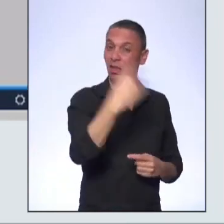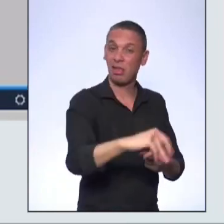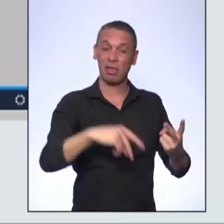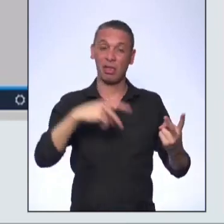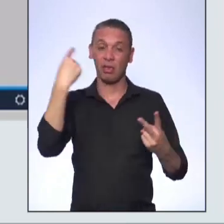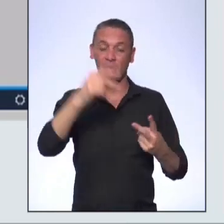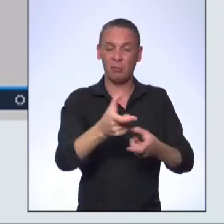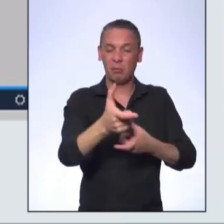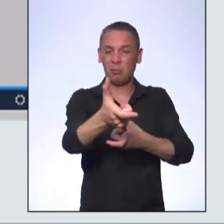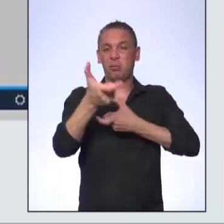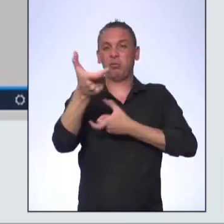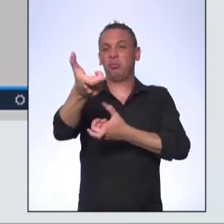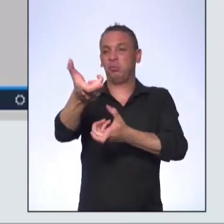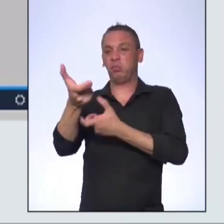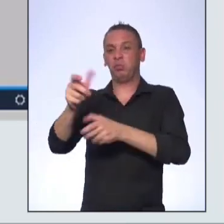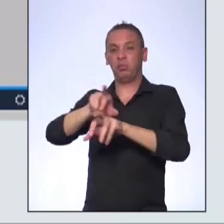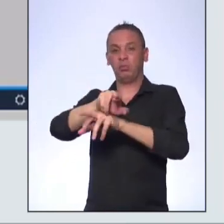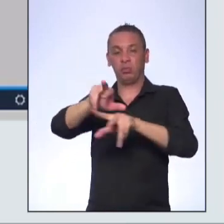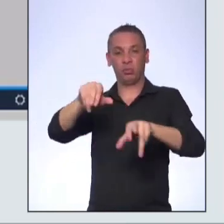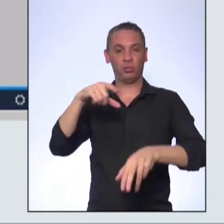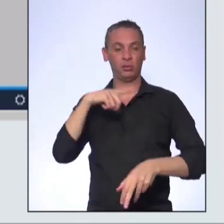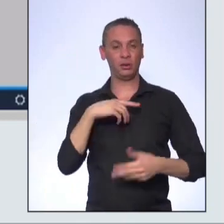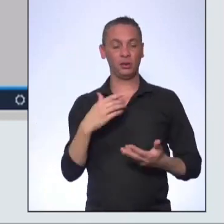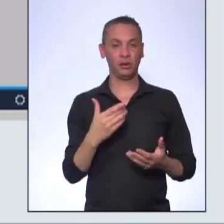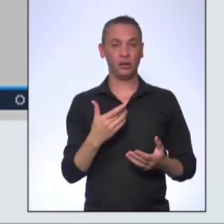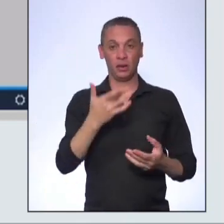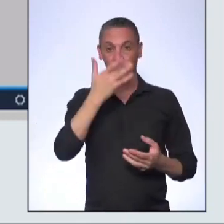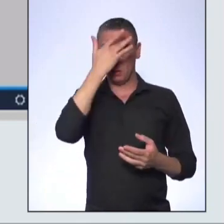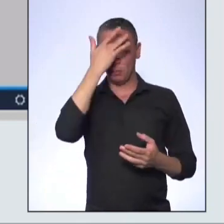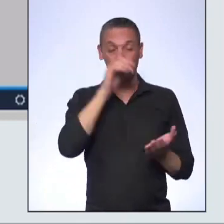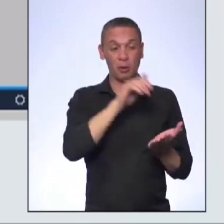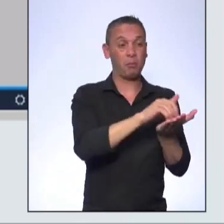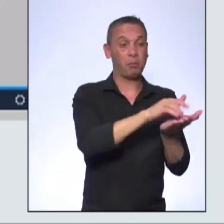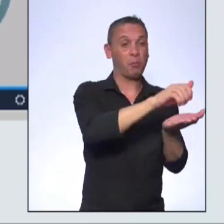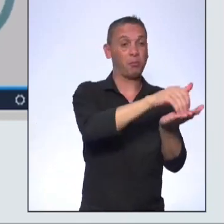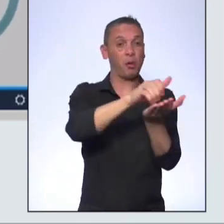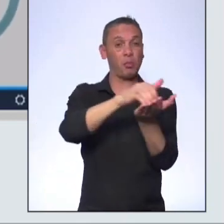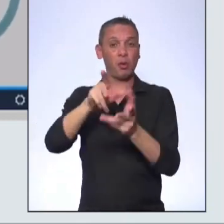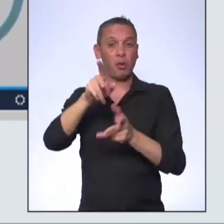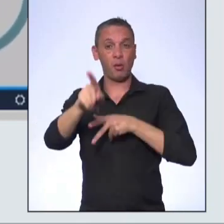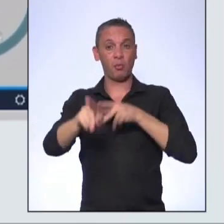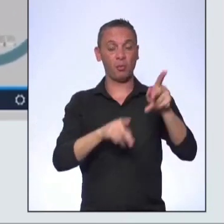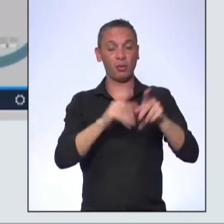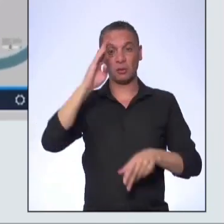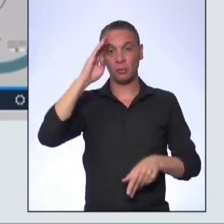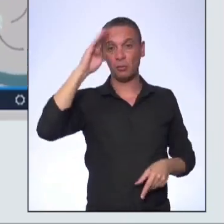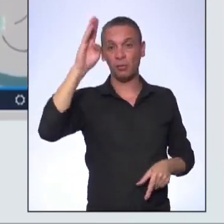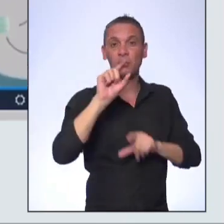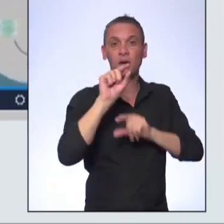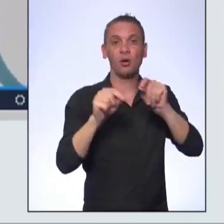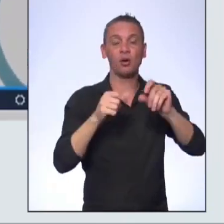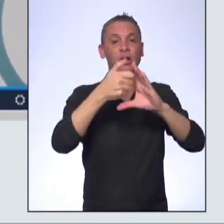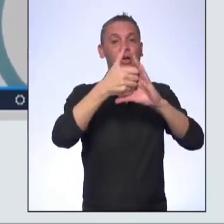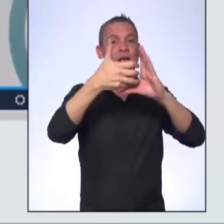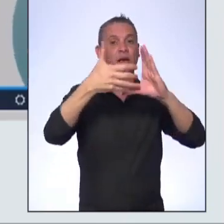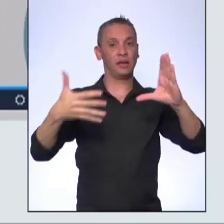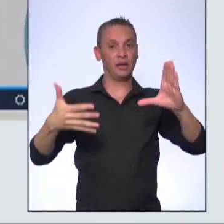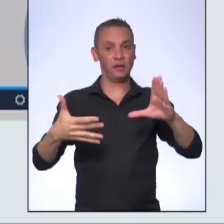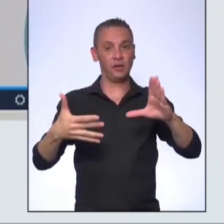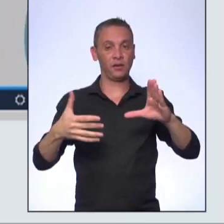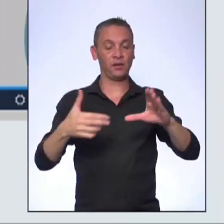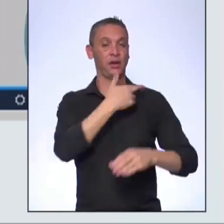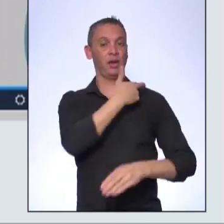de canhão e de espingardas. A exclusão da maior parte da população era a principal característica da jovem